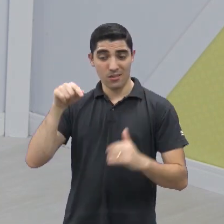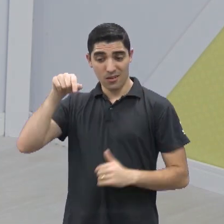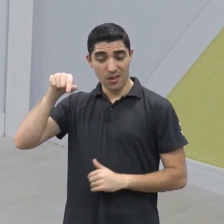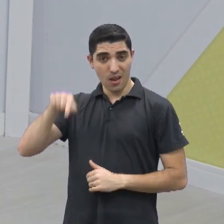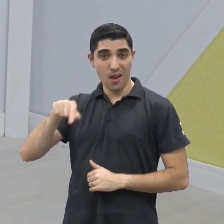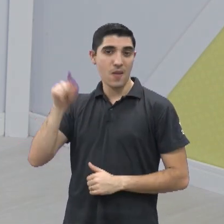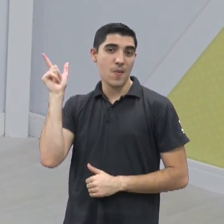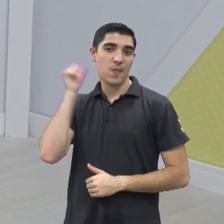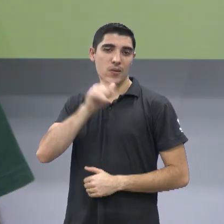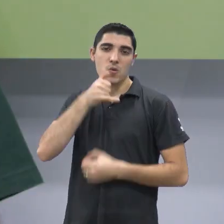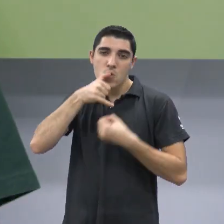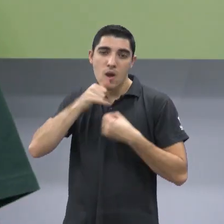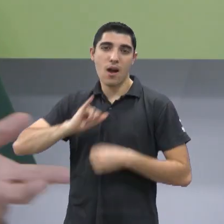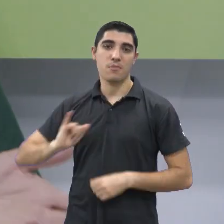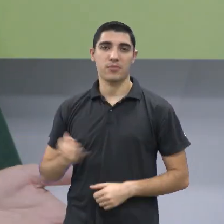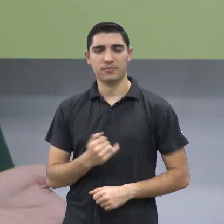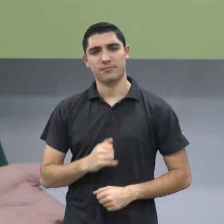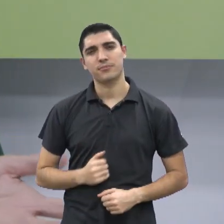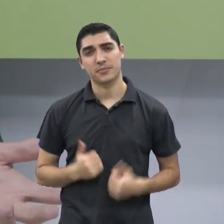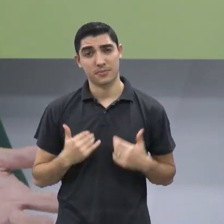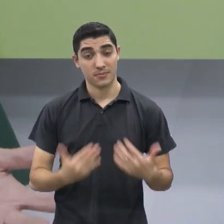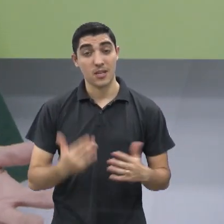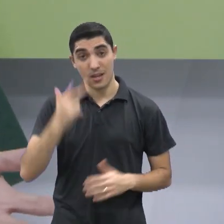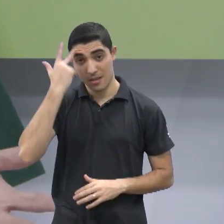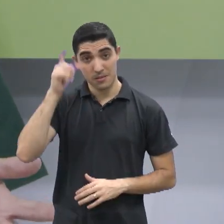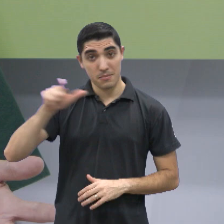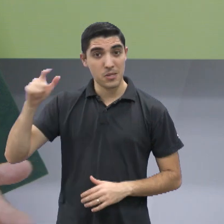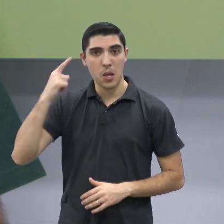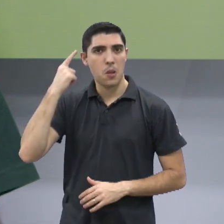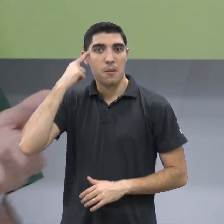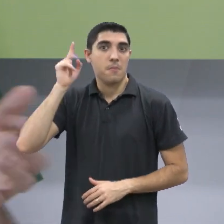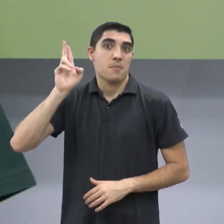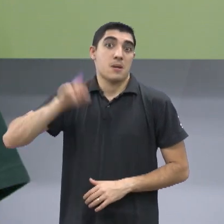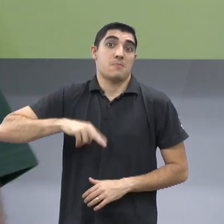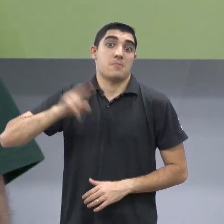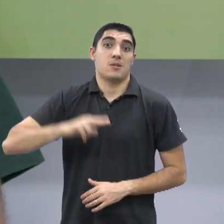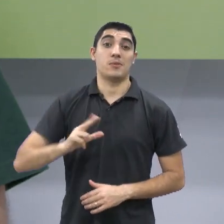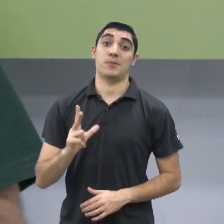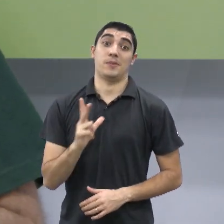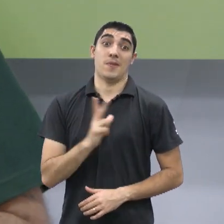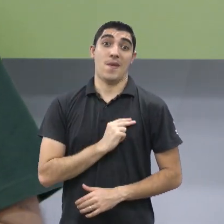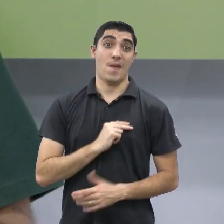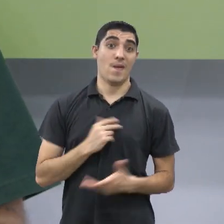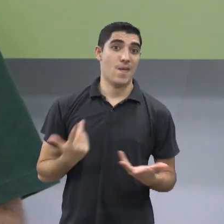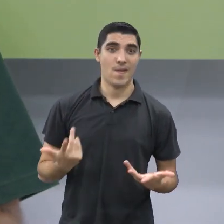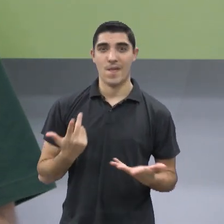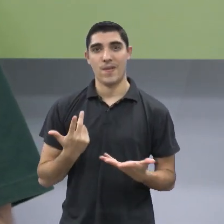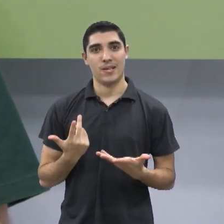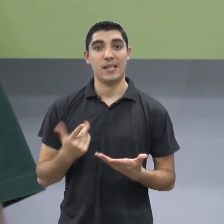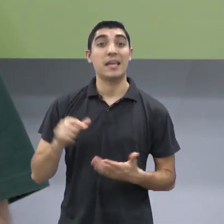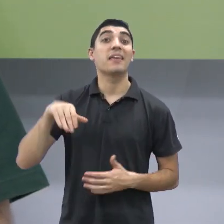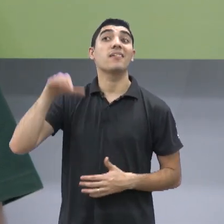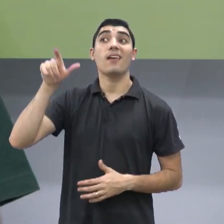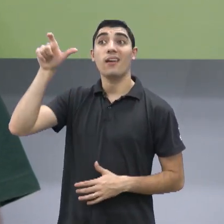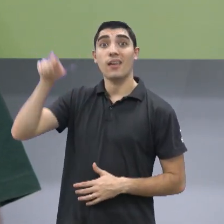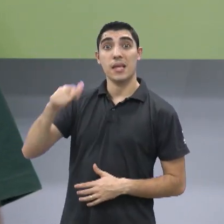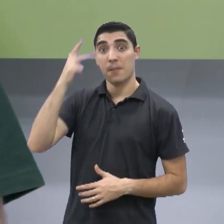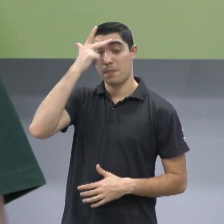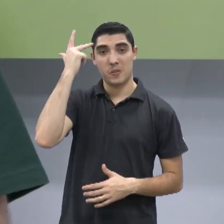Brunão. Quem não imaginaria que isso ia acontecer, não é mesmo? Nossa, quem foi o gênio que